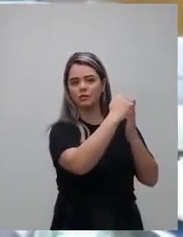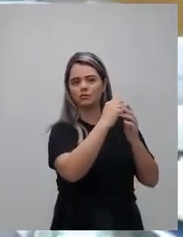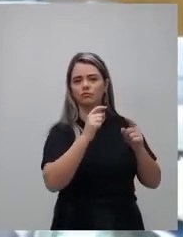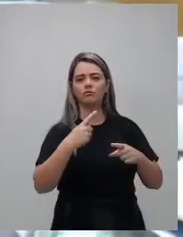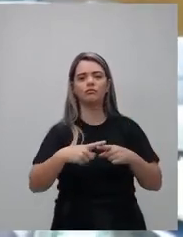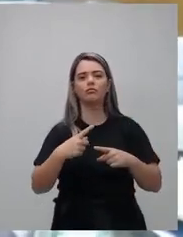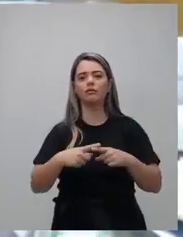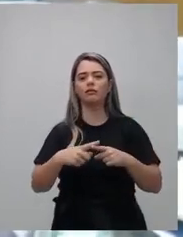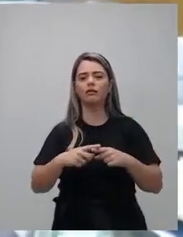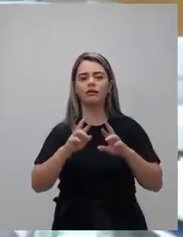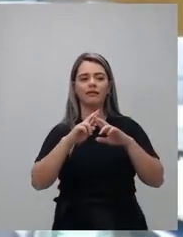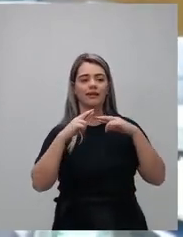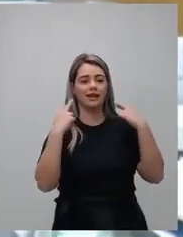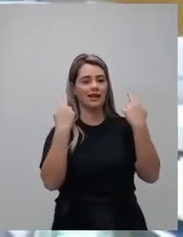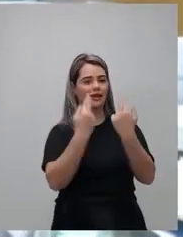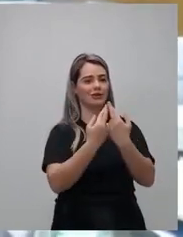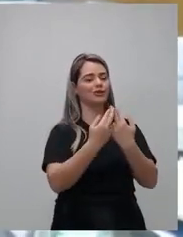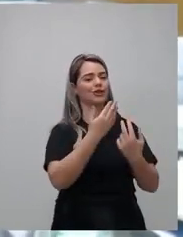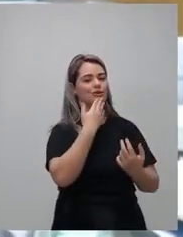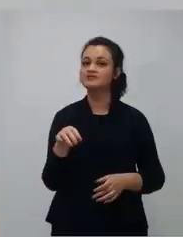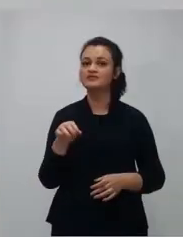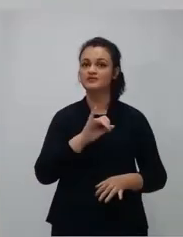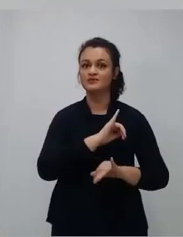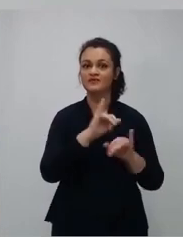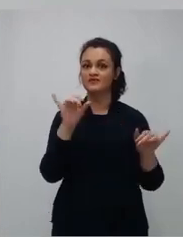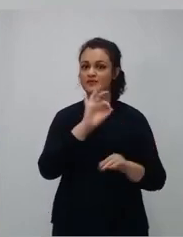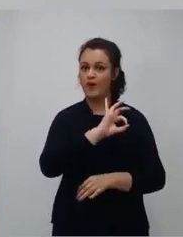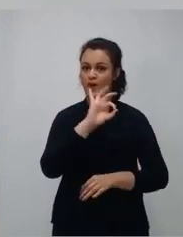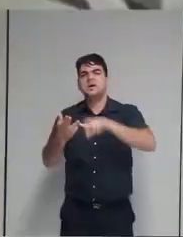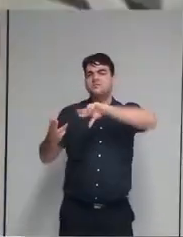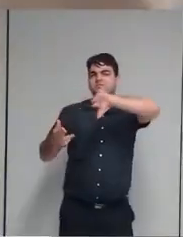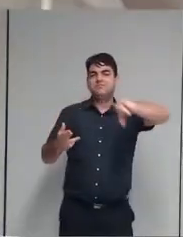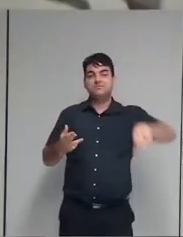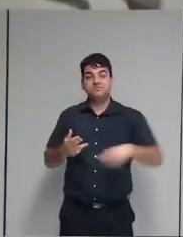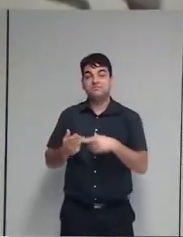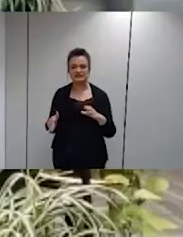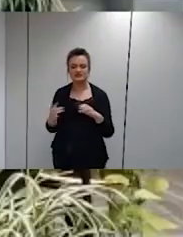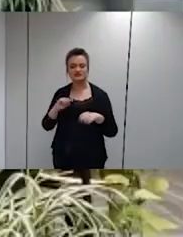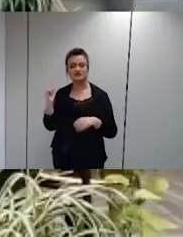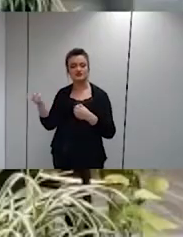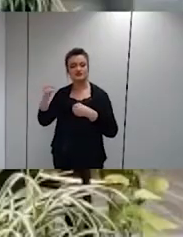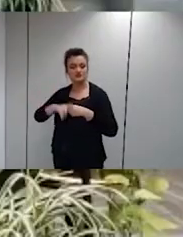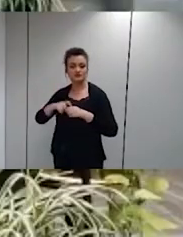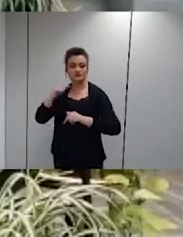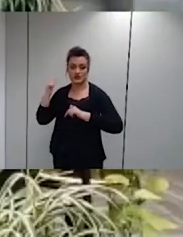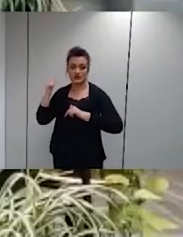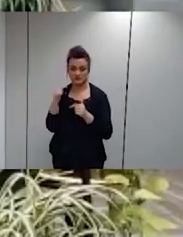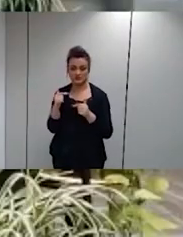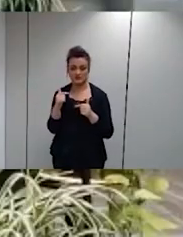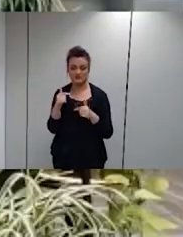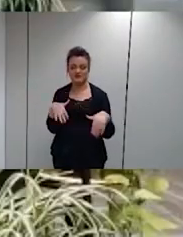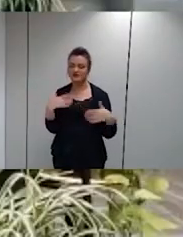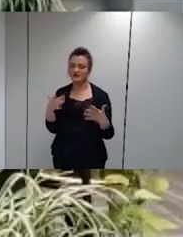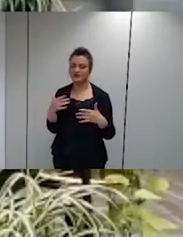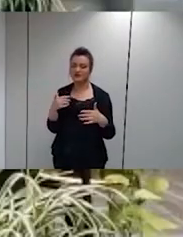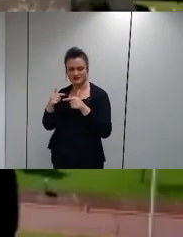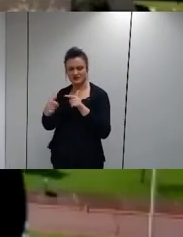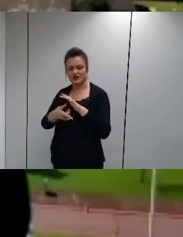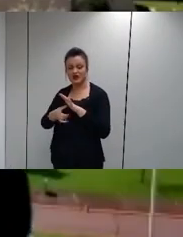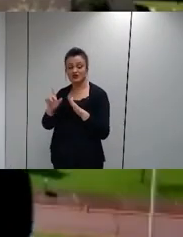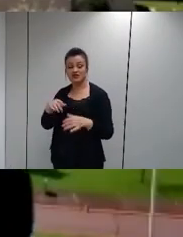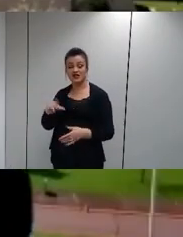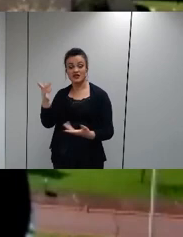eu tenho atendido mais advogados agora do que antes. A qualidade de vida e o trabalho remoto, sustentabilidade em tempos de